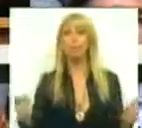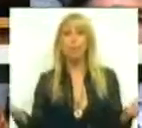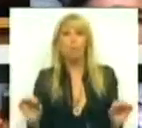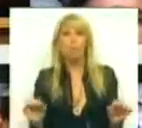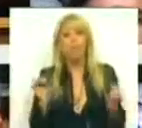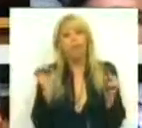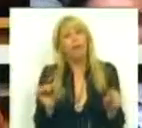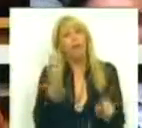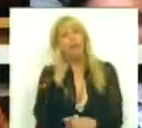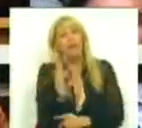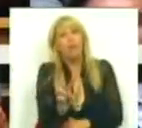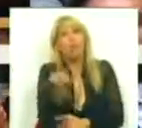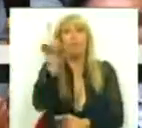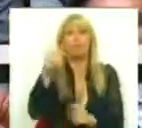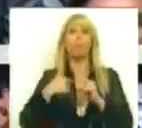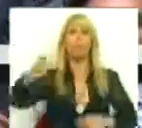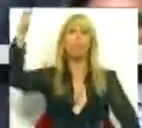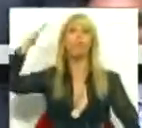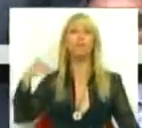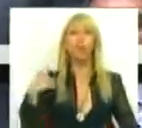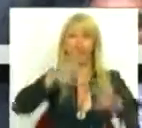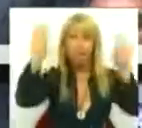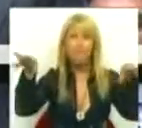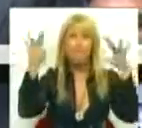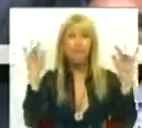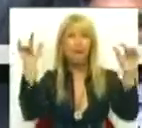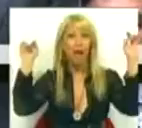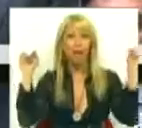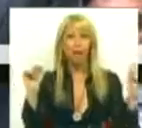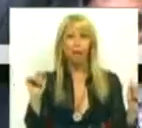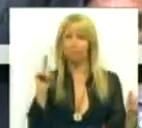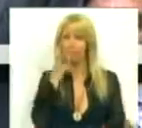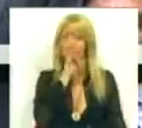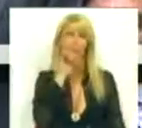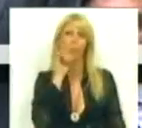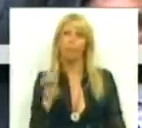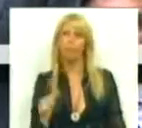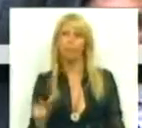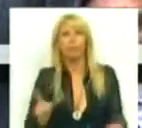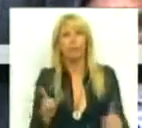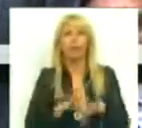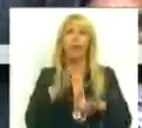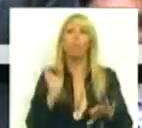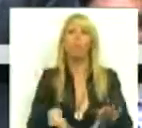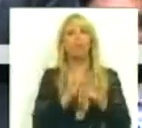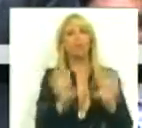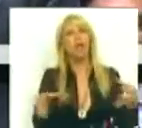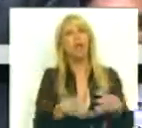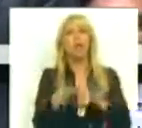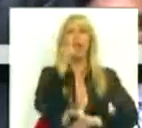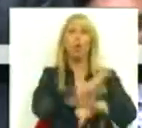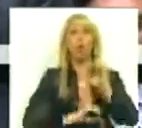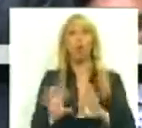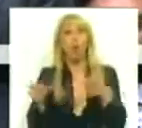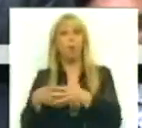uma visão também ela do passado, não há milagres. Não vai ser nenhuma Cimeira Europeia, nem nenhum Conselho Europeu